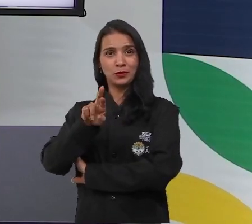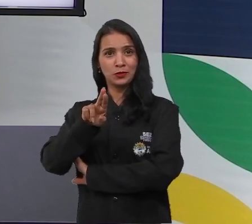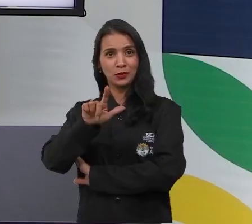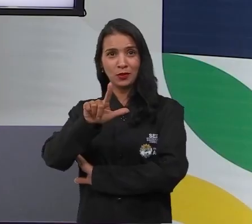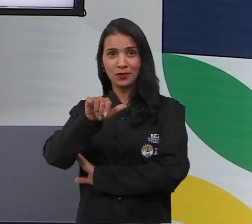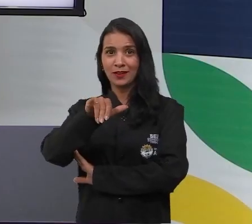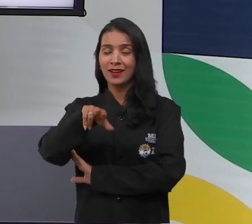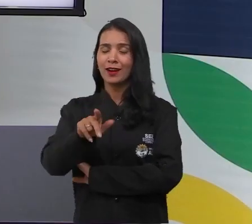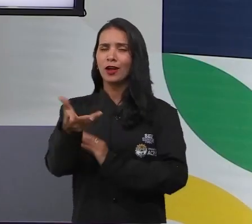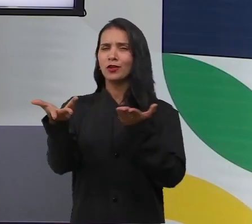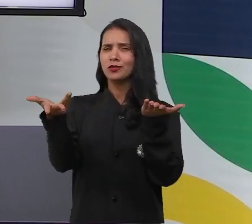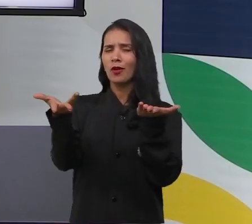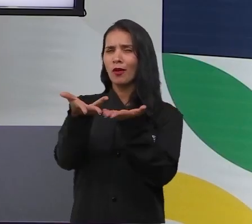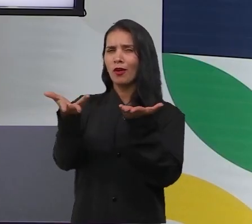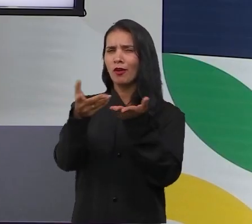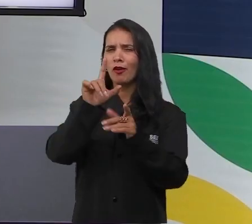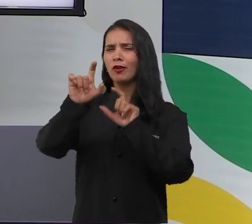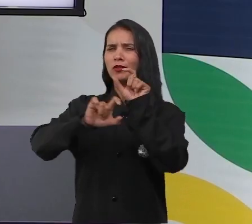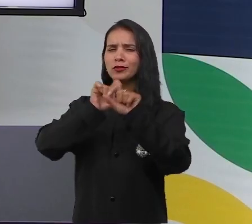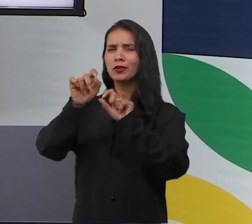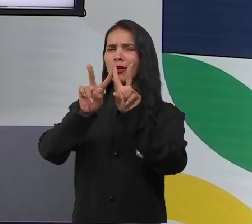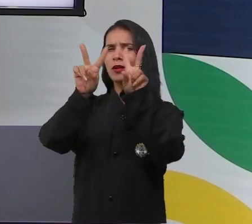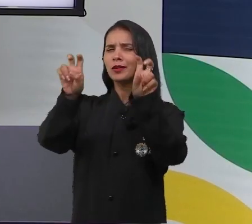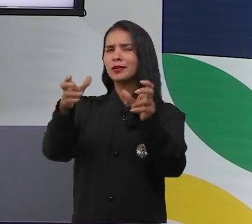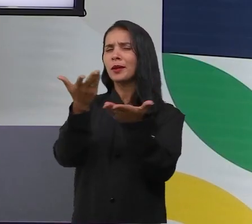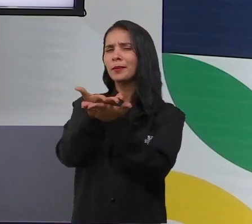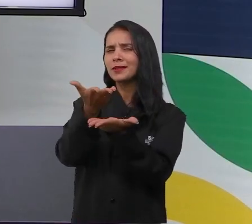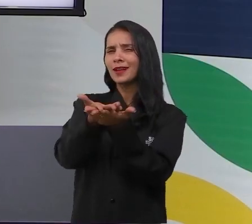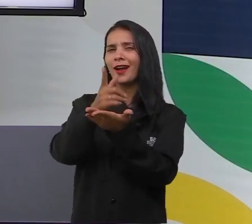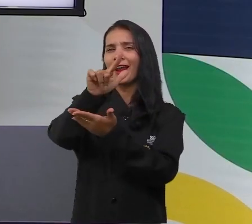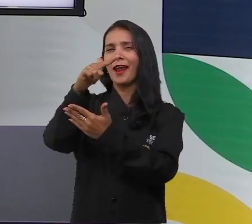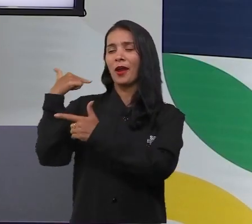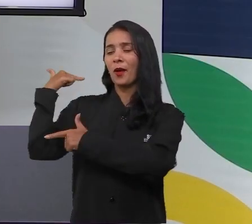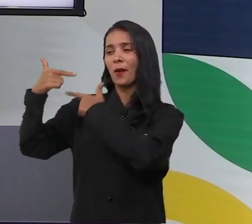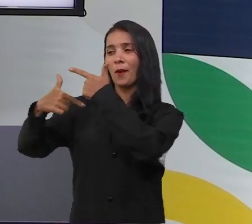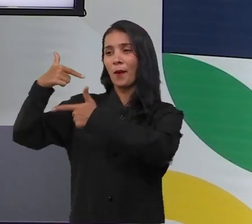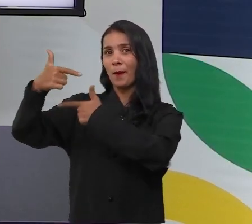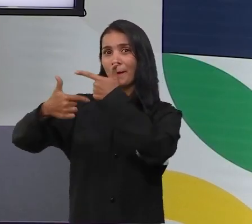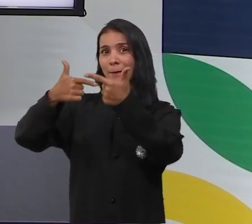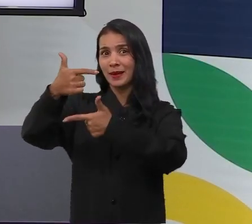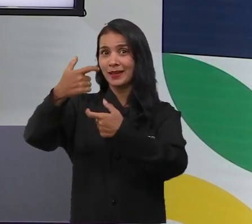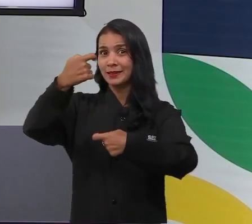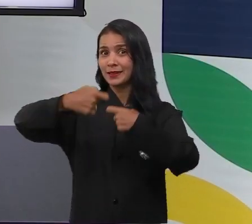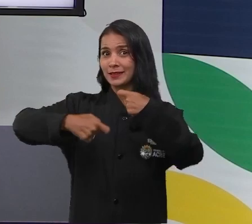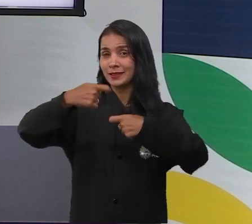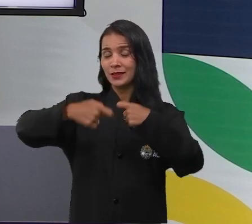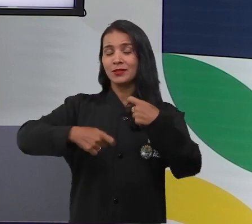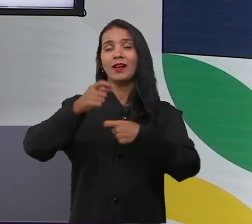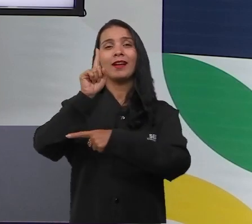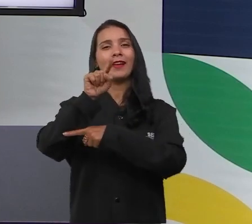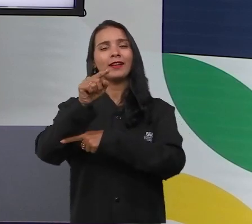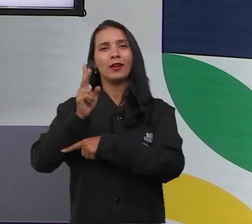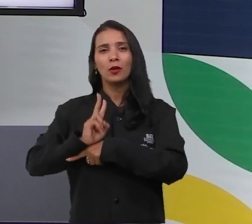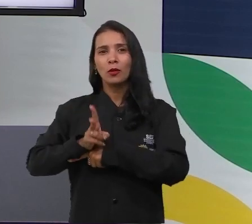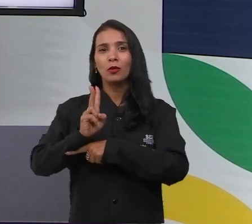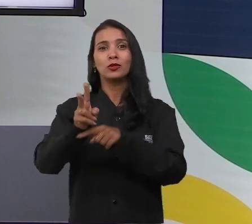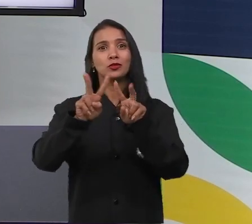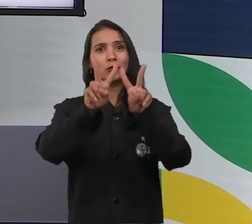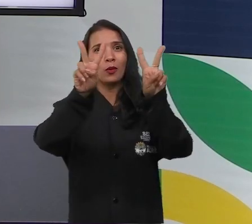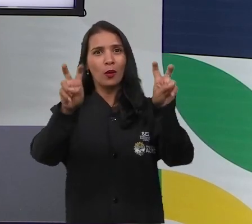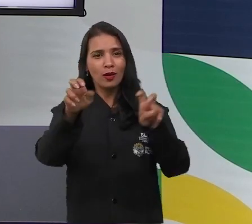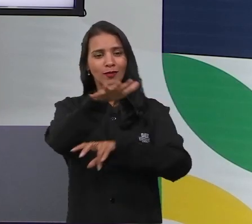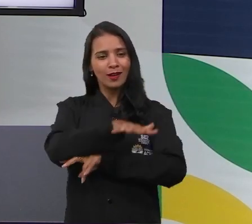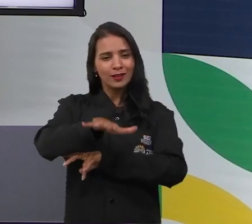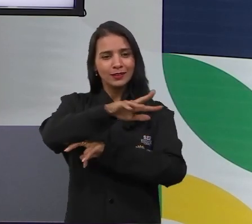estar vendo sobre herança sexual. É um tema que continua a falar sobre